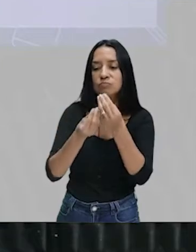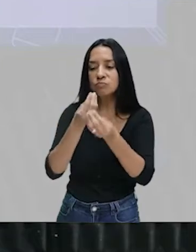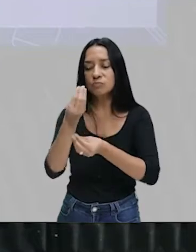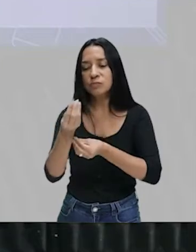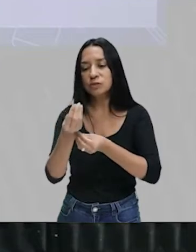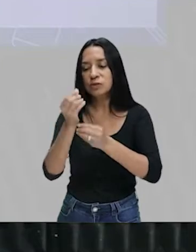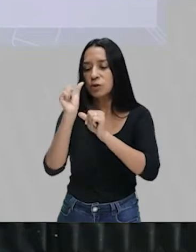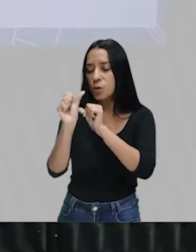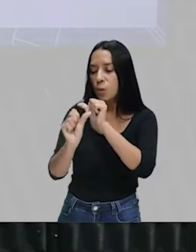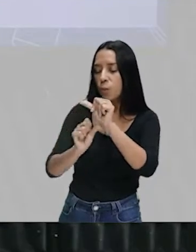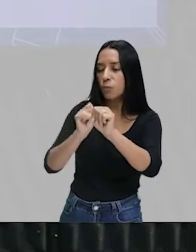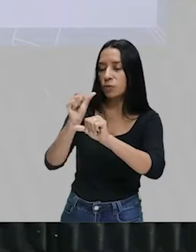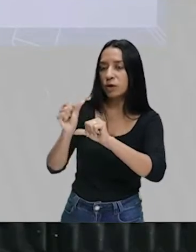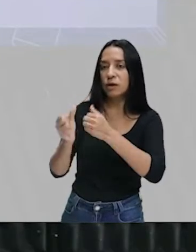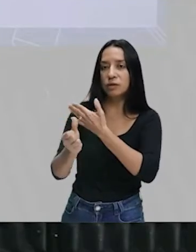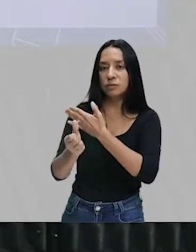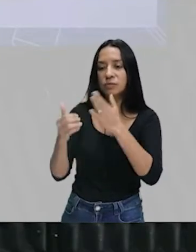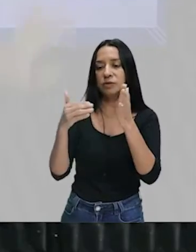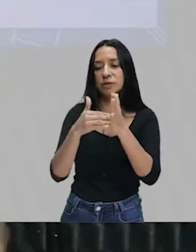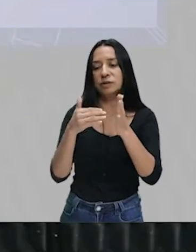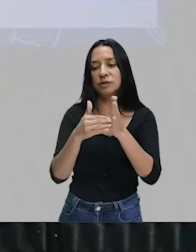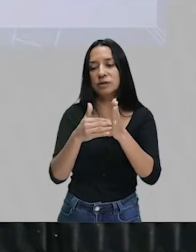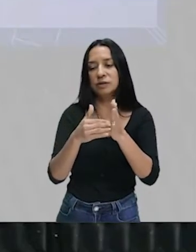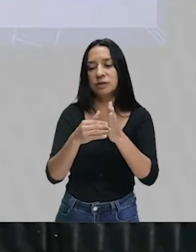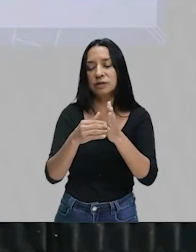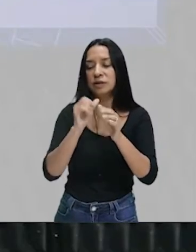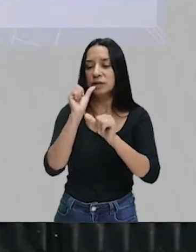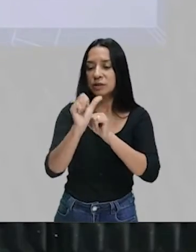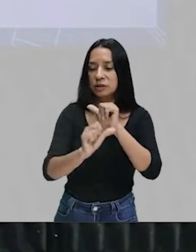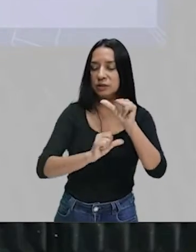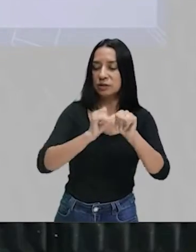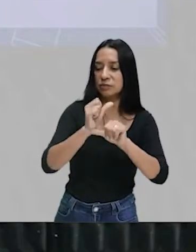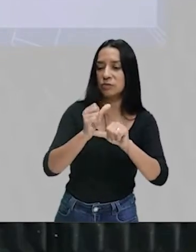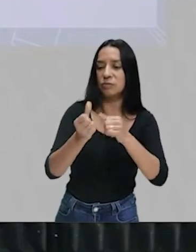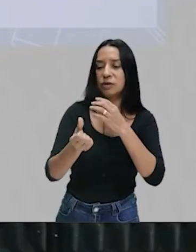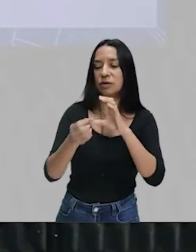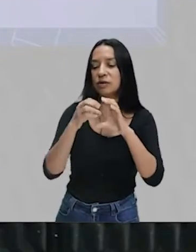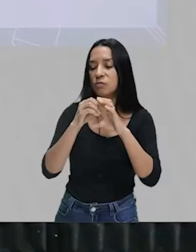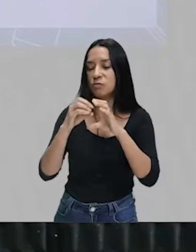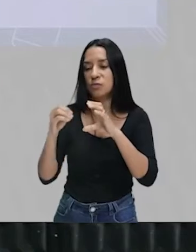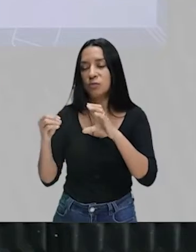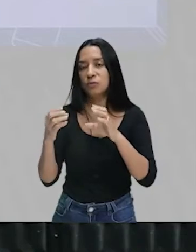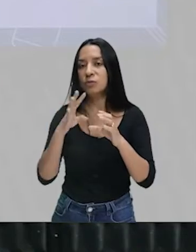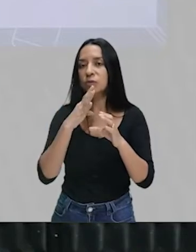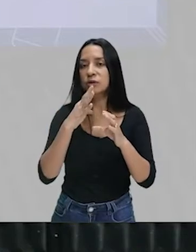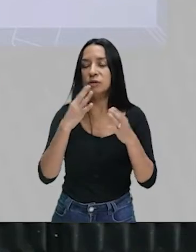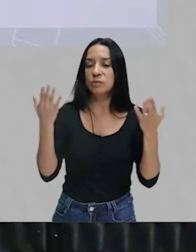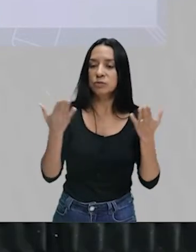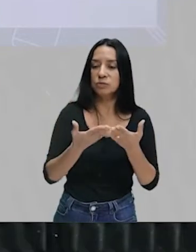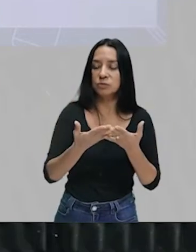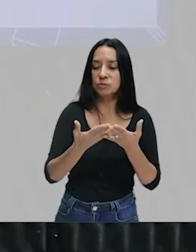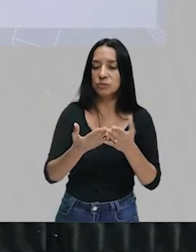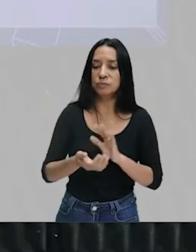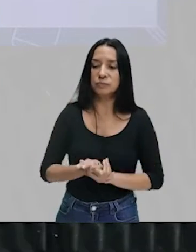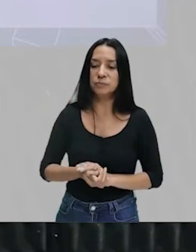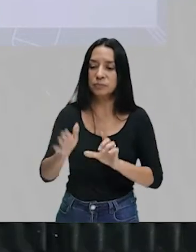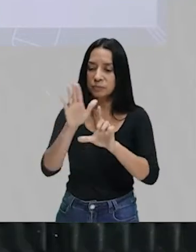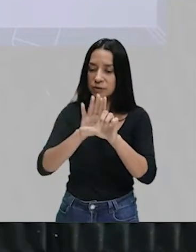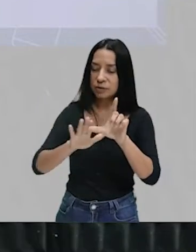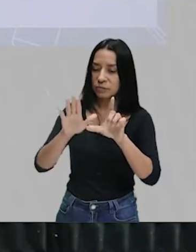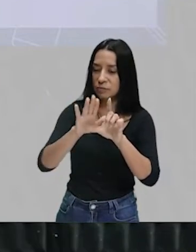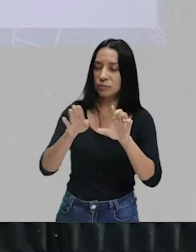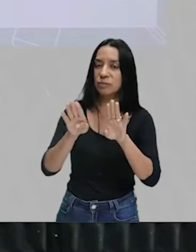símbolos foram modificando até eles virarem esses símbolos animados que nós conhecemos hoje em dia justamente pelas plataformas